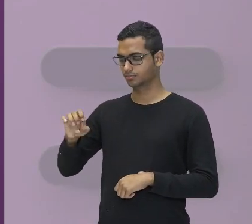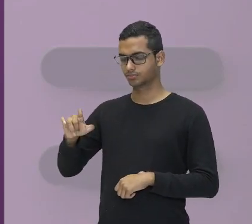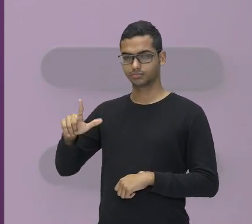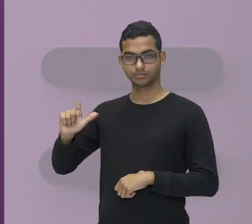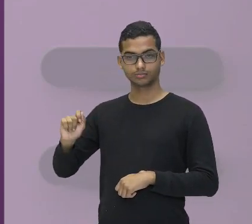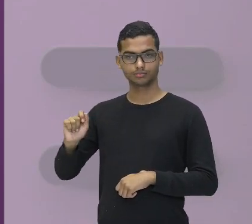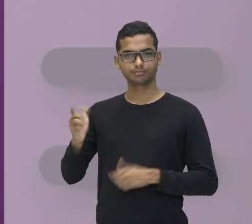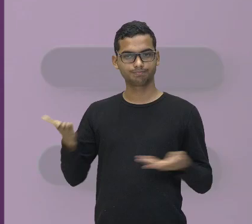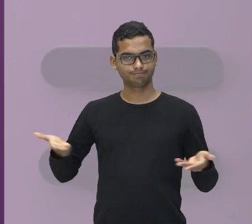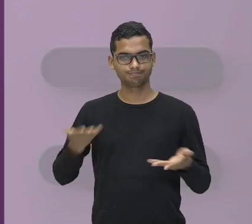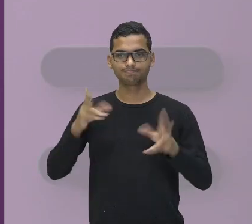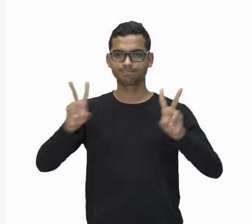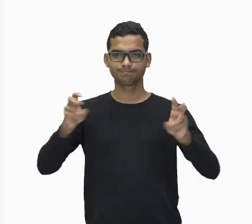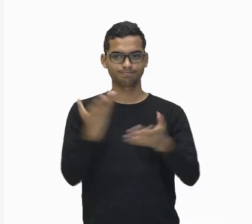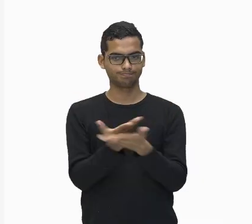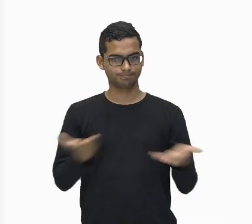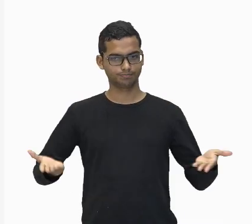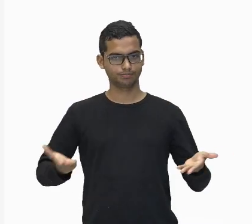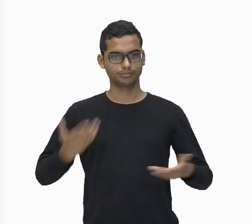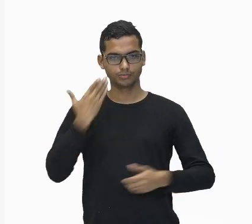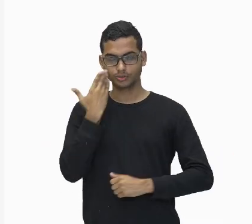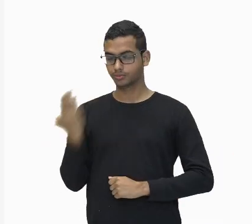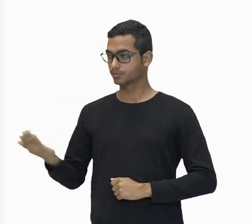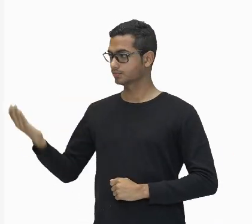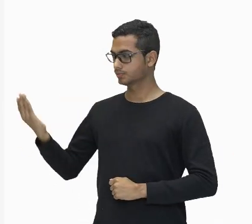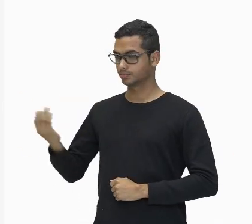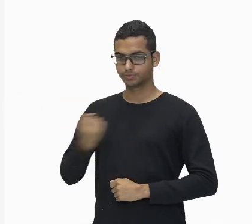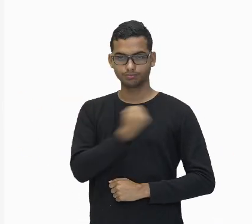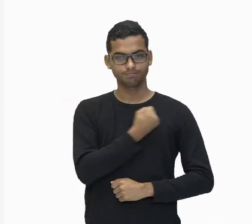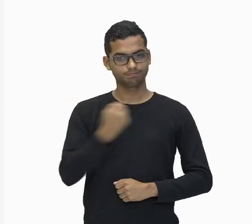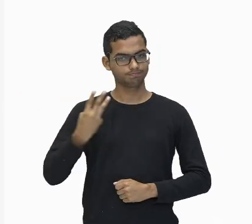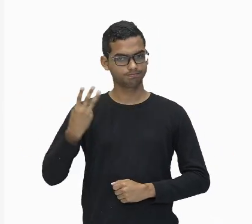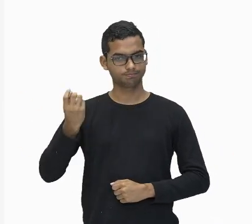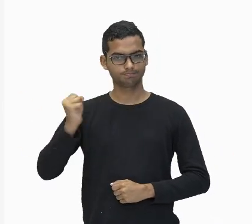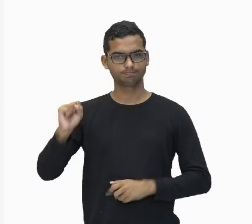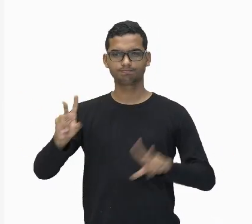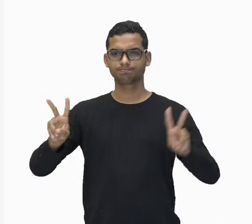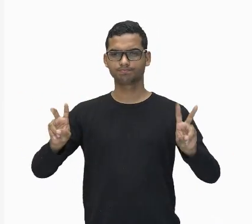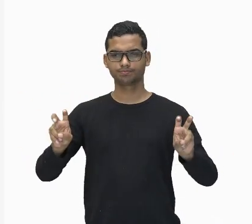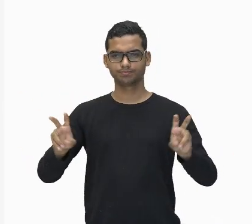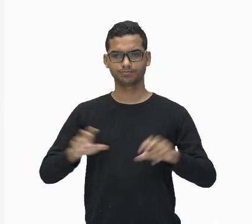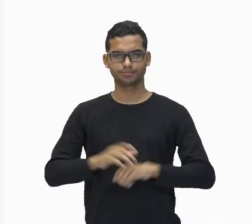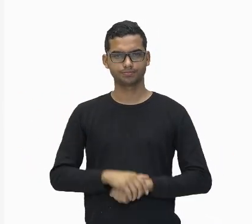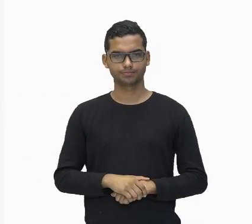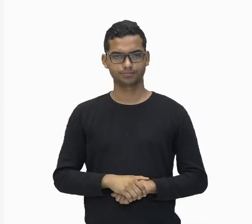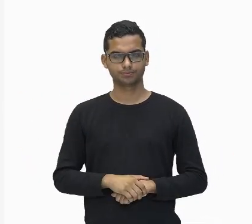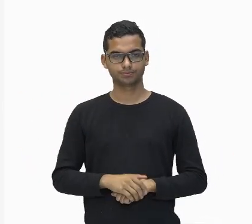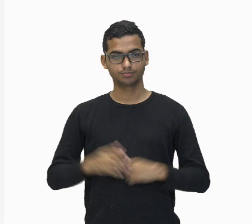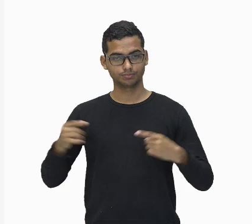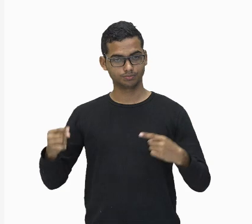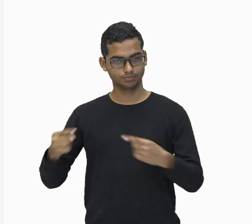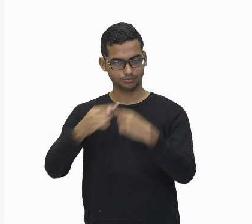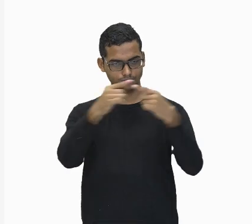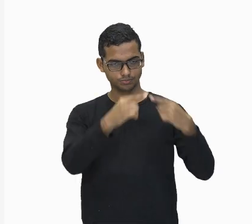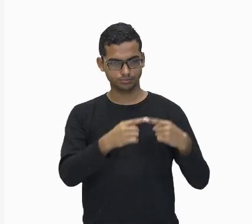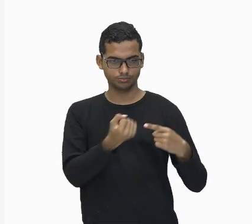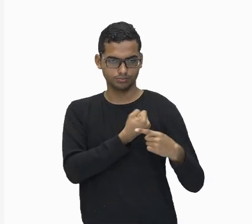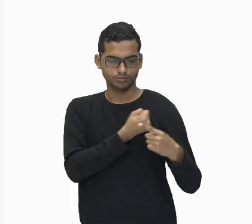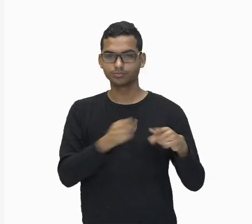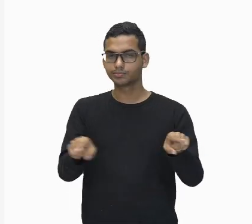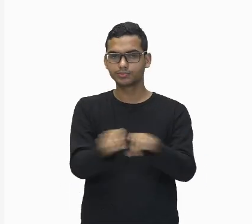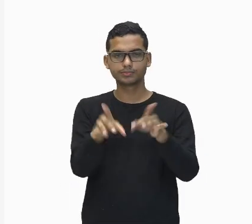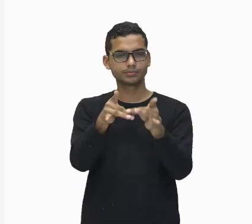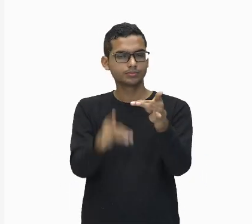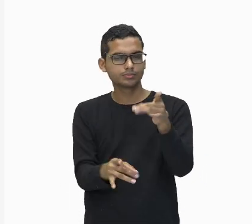vai ver o tema da aula. Aula 38, objeto de conhecimento, combinações.